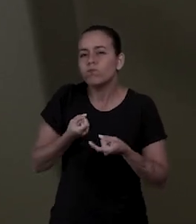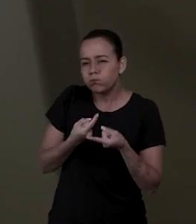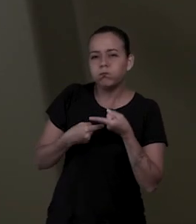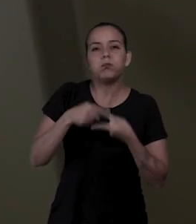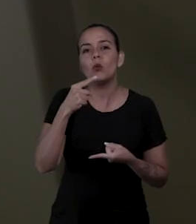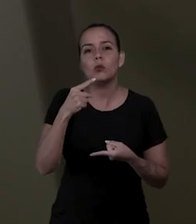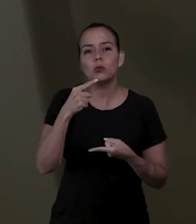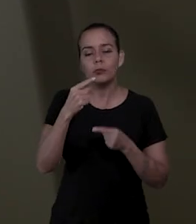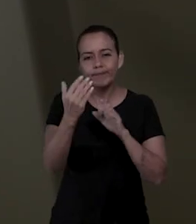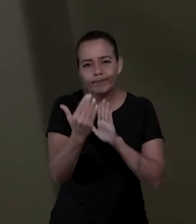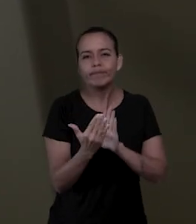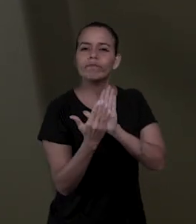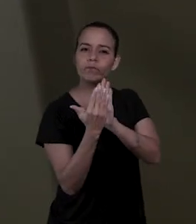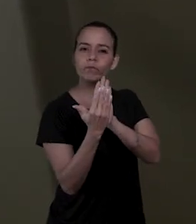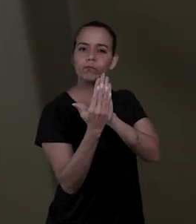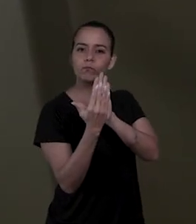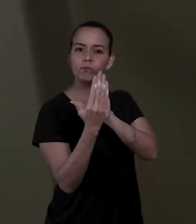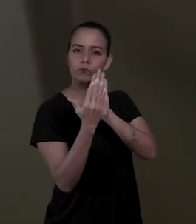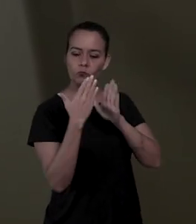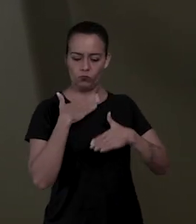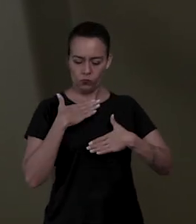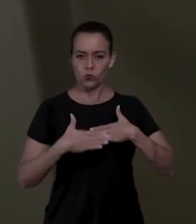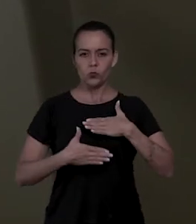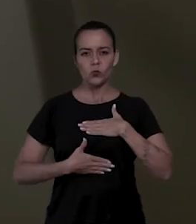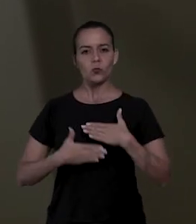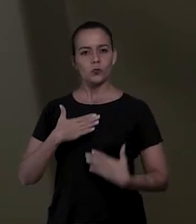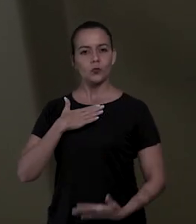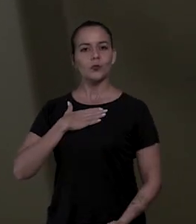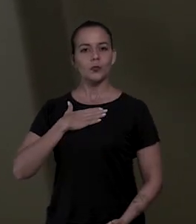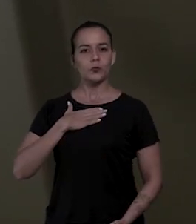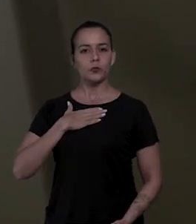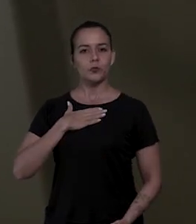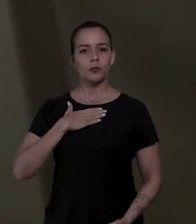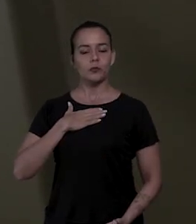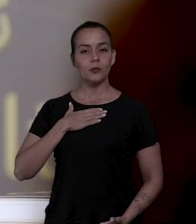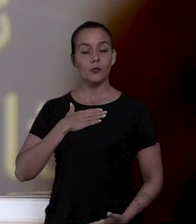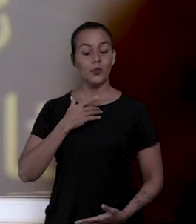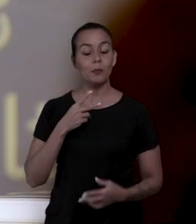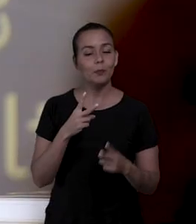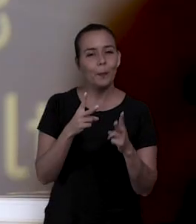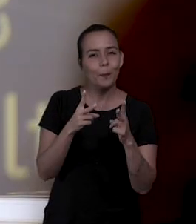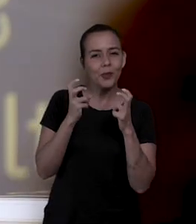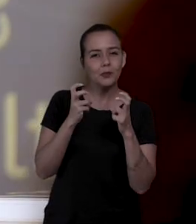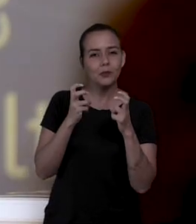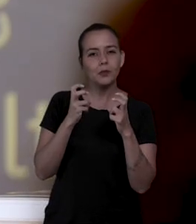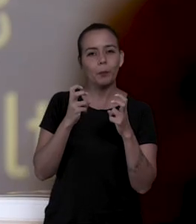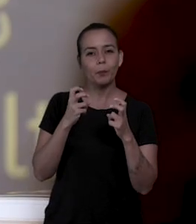corpos e ir para o reconhecimento da existência deles.